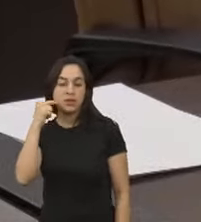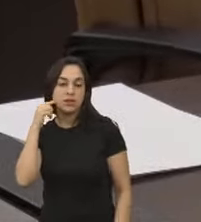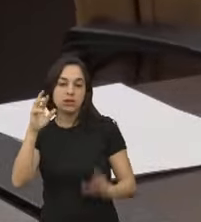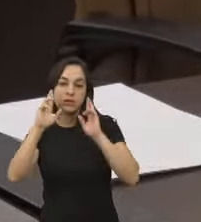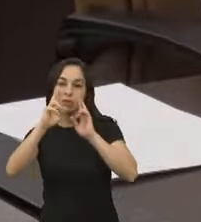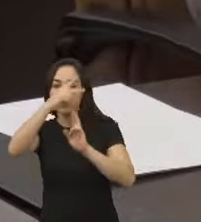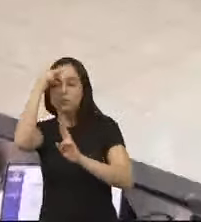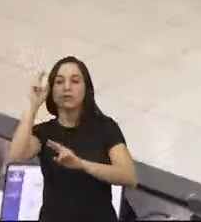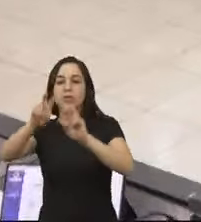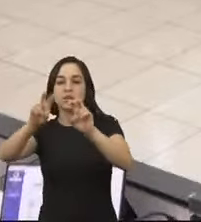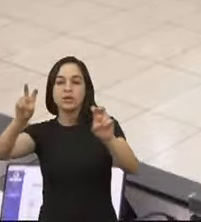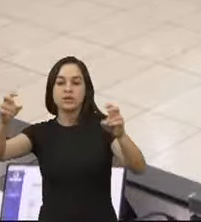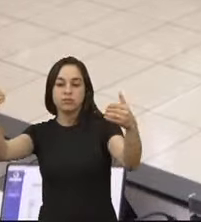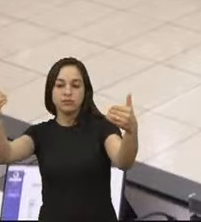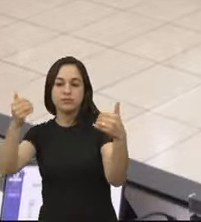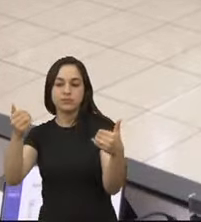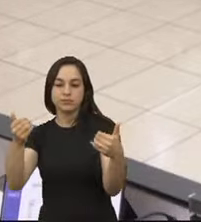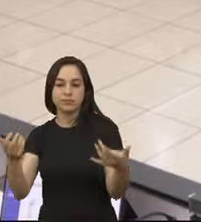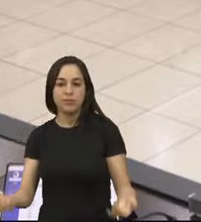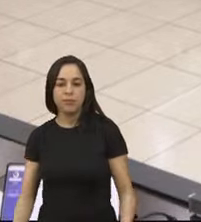galeria.